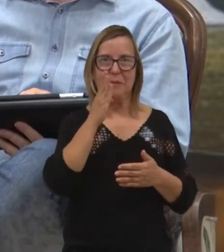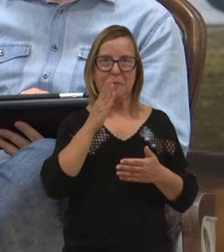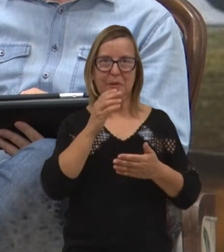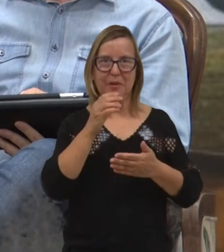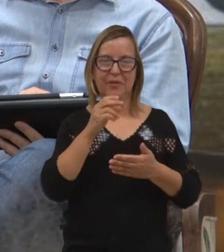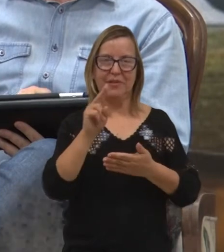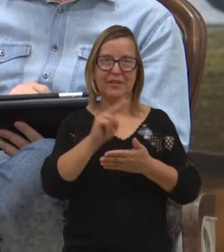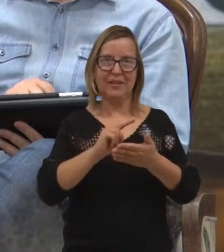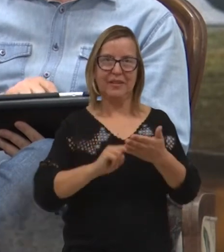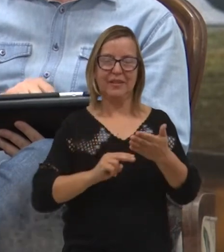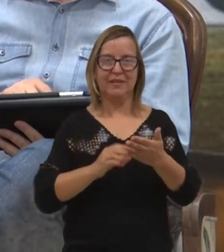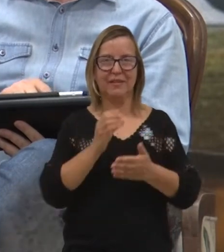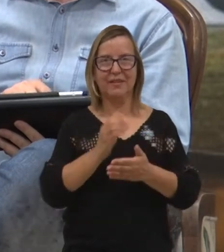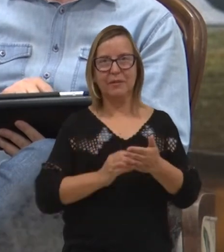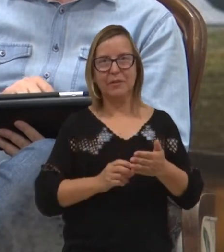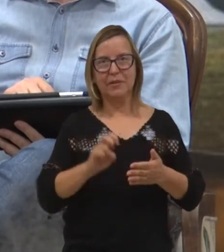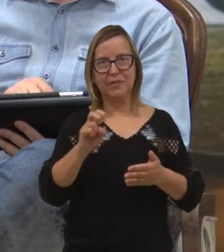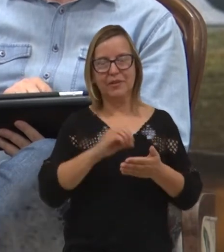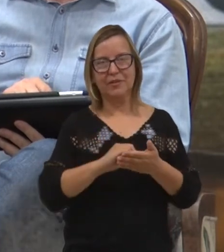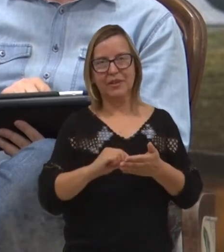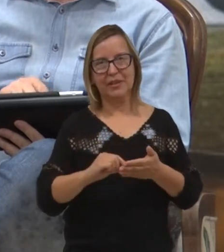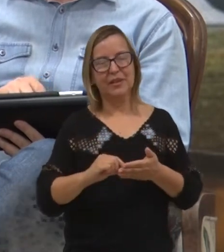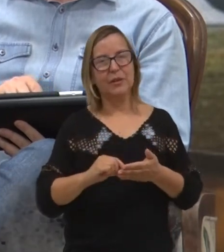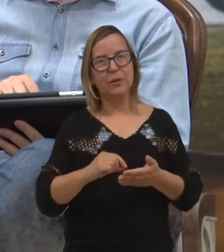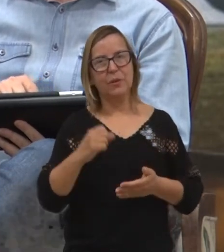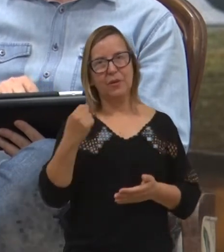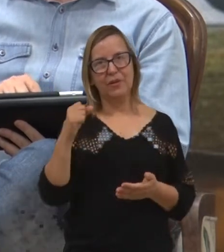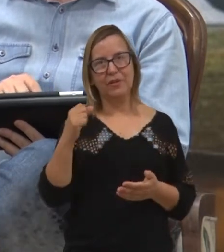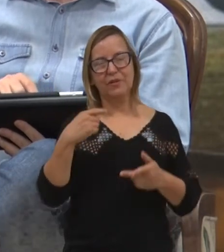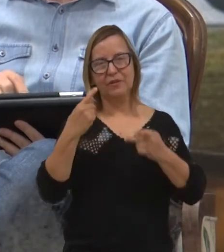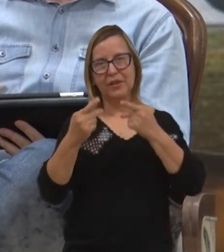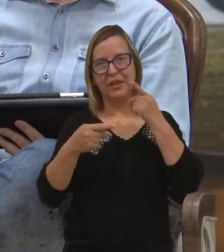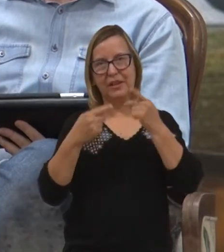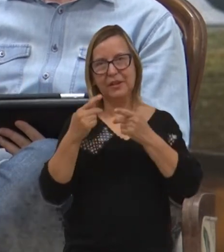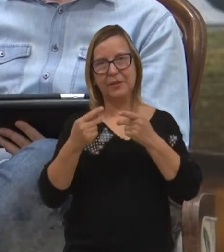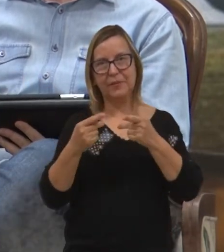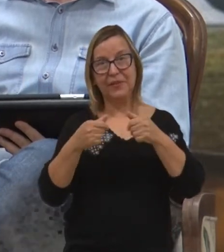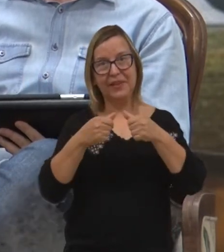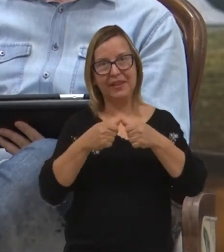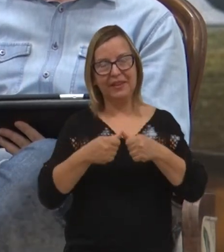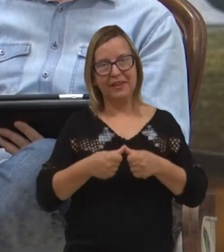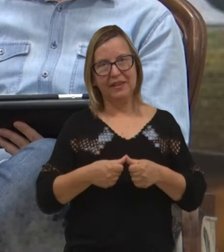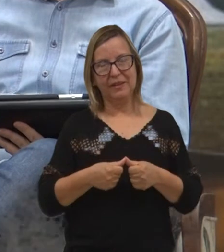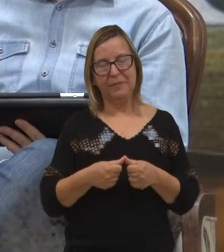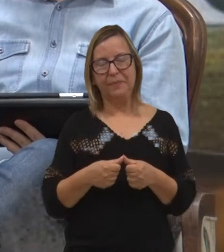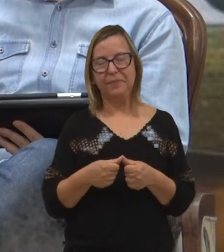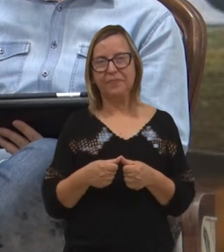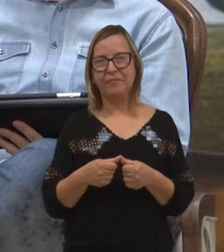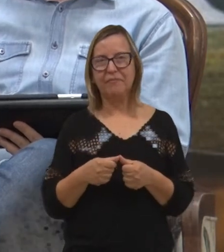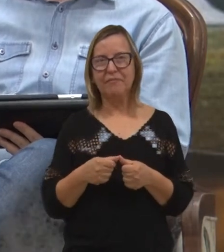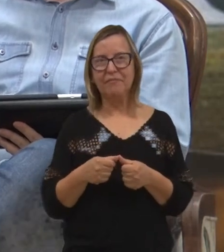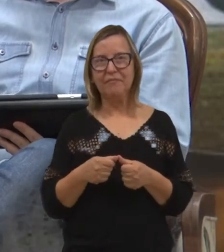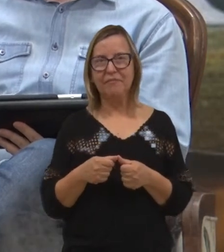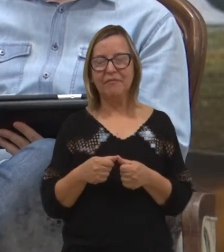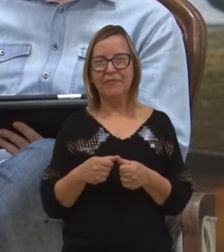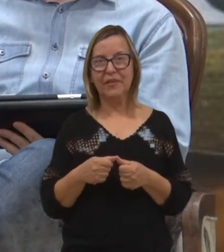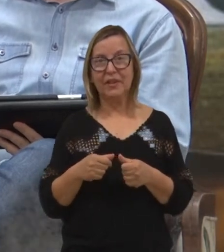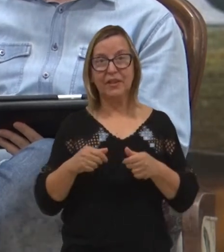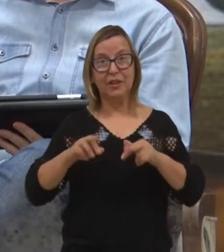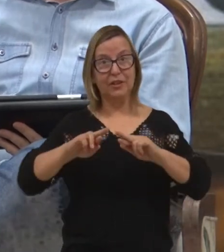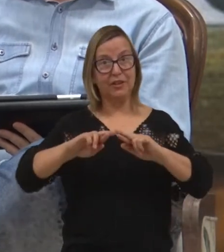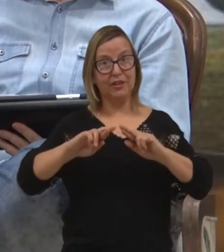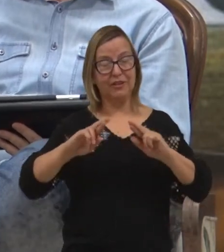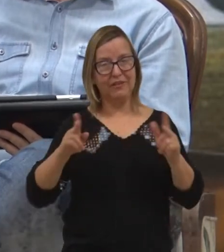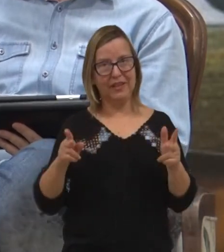na verdade, o capítulo 5, versículo 8, falando desta característica que distingue